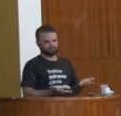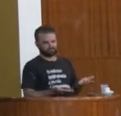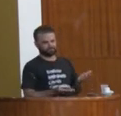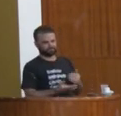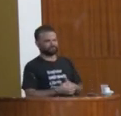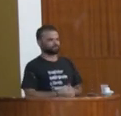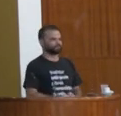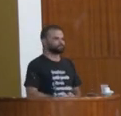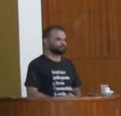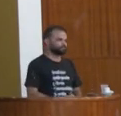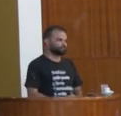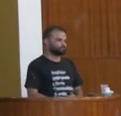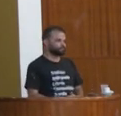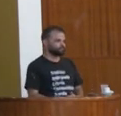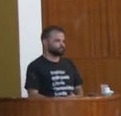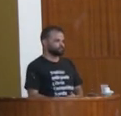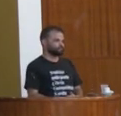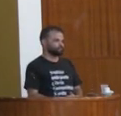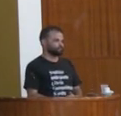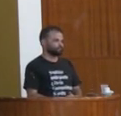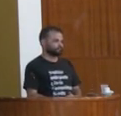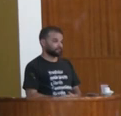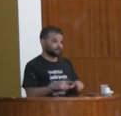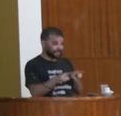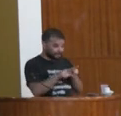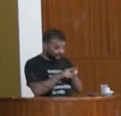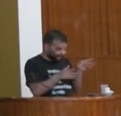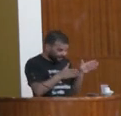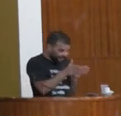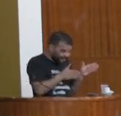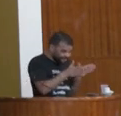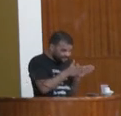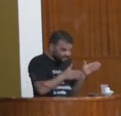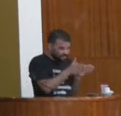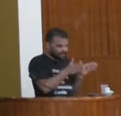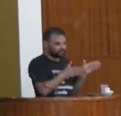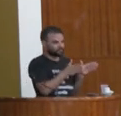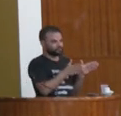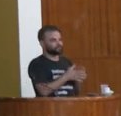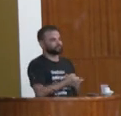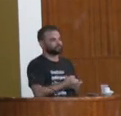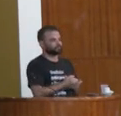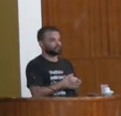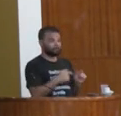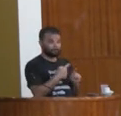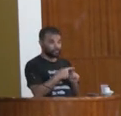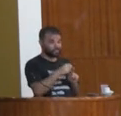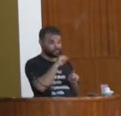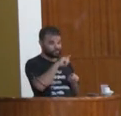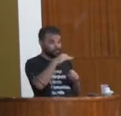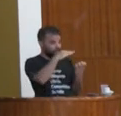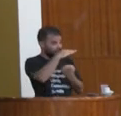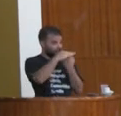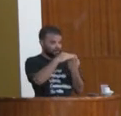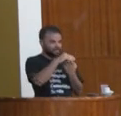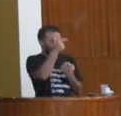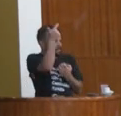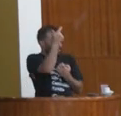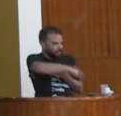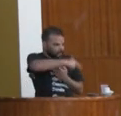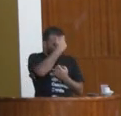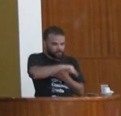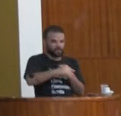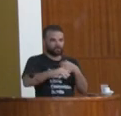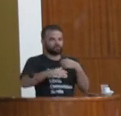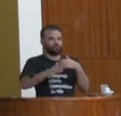tem as questões até de acessibilidade, porque se a empresa não aprimora, não